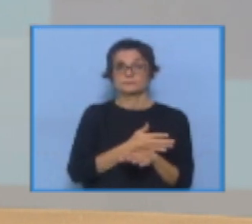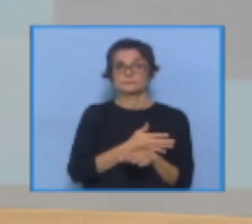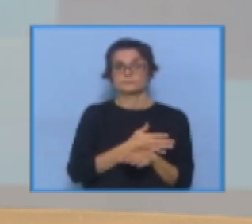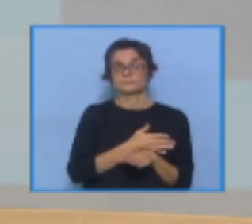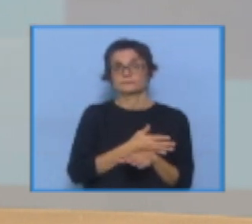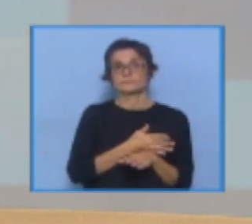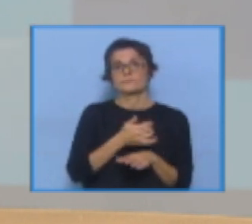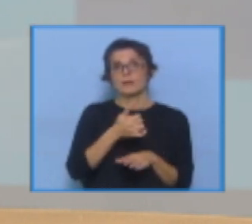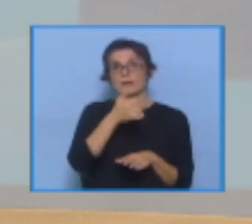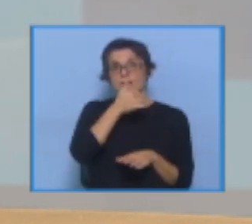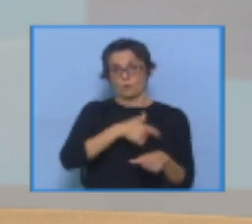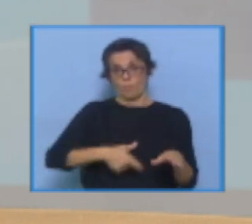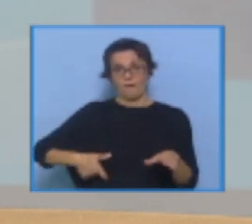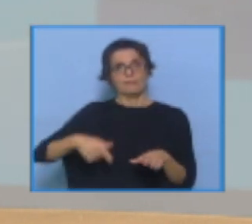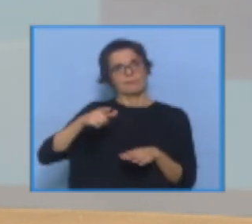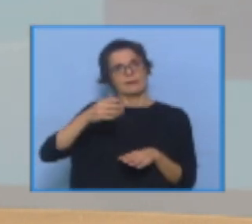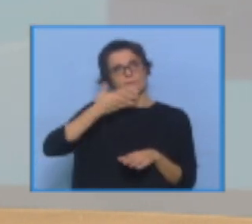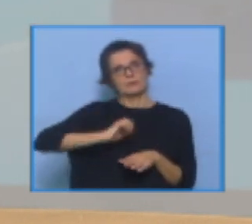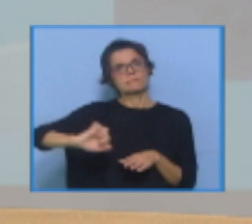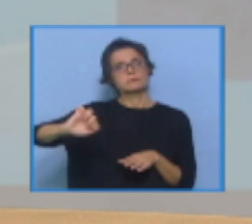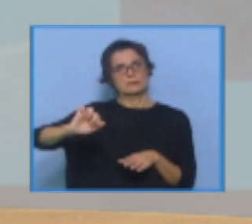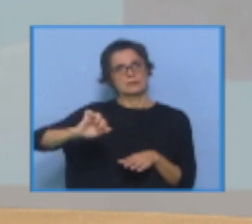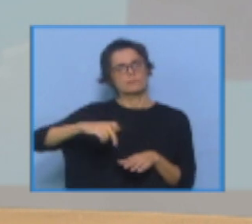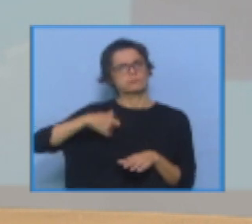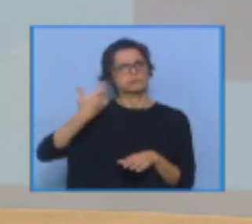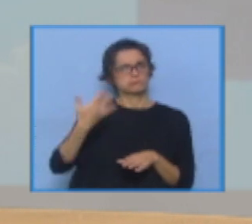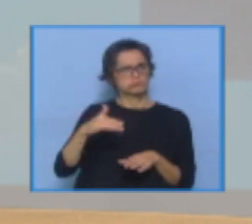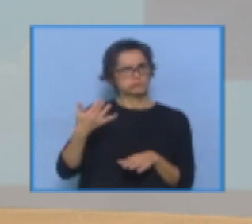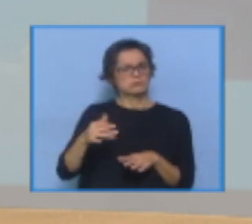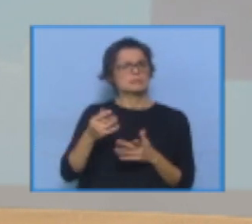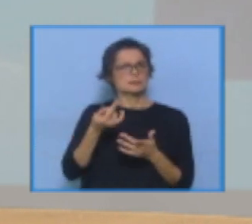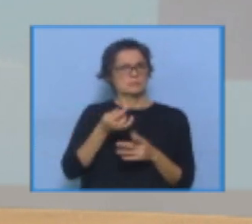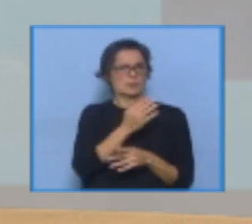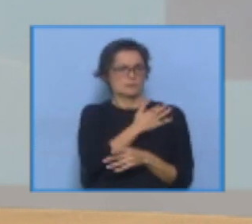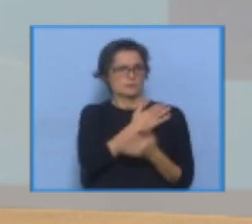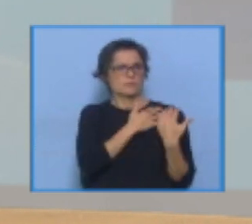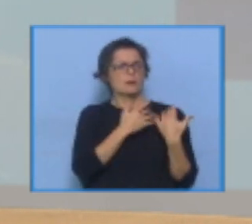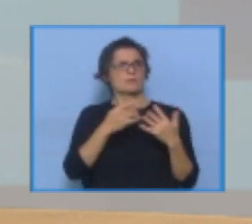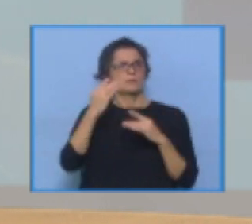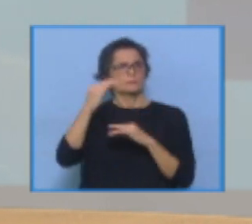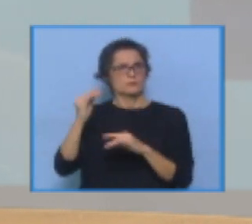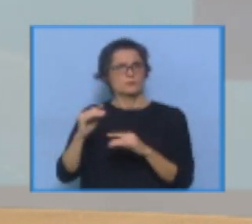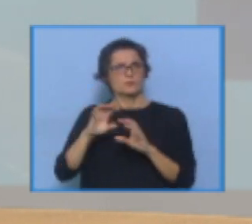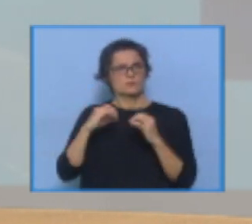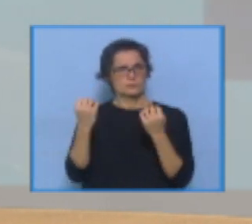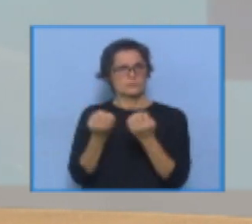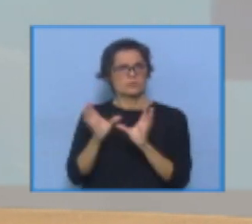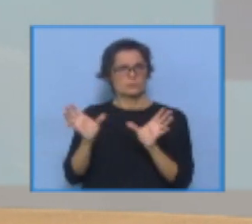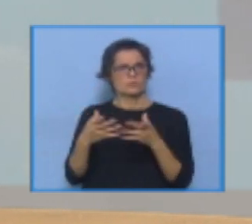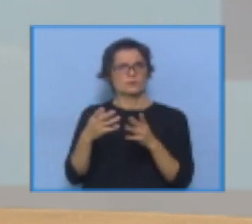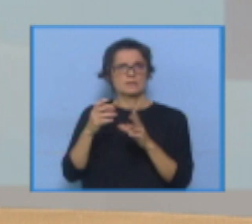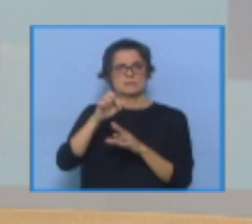O cardeal Omelha tem uma experiência rica, porque foi durante bastantes anos o responsável da pastoral social na Conferência Episcopal